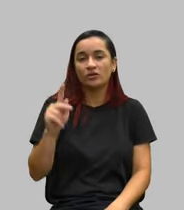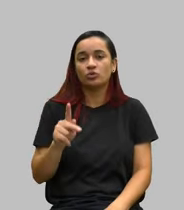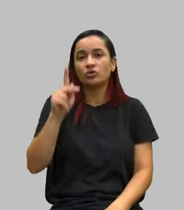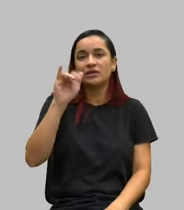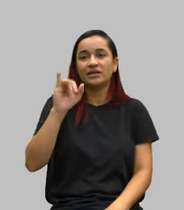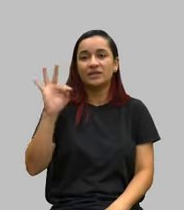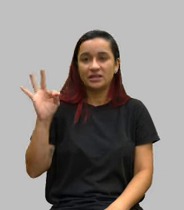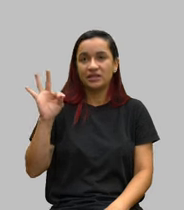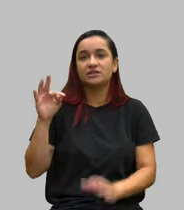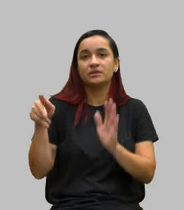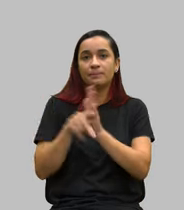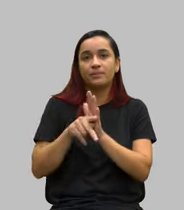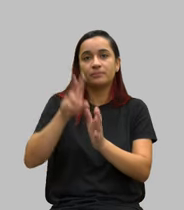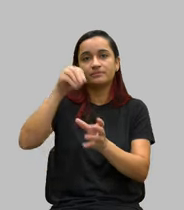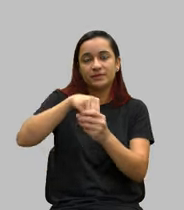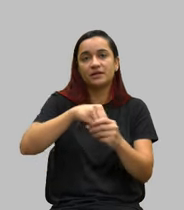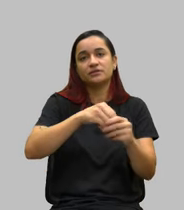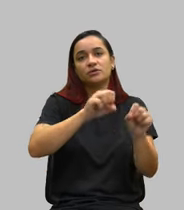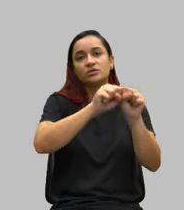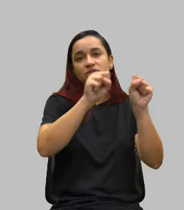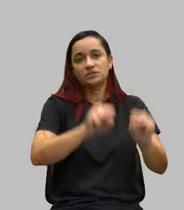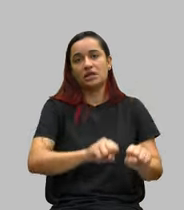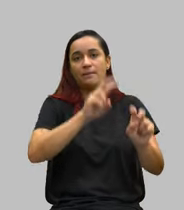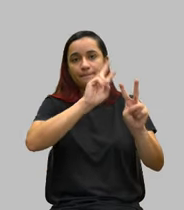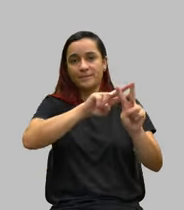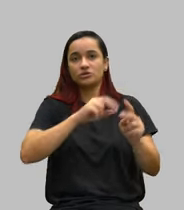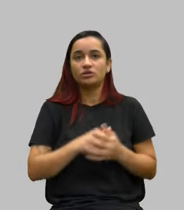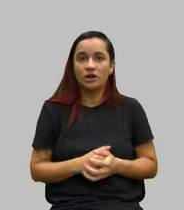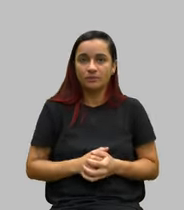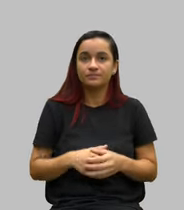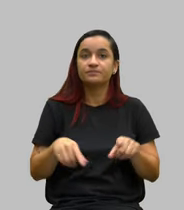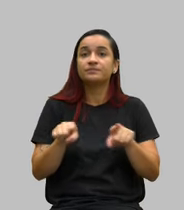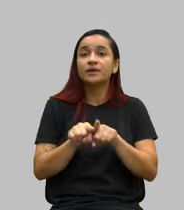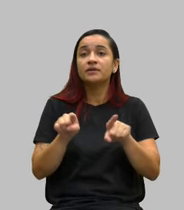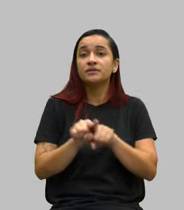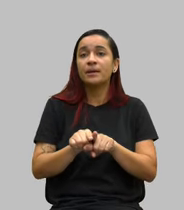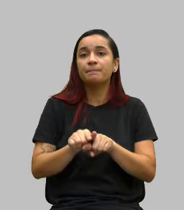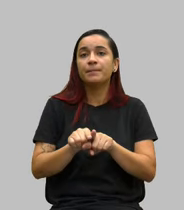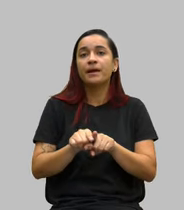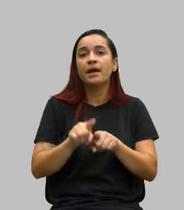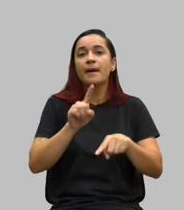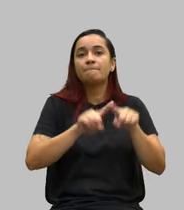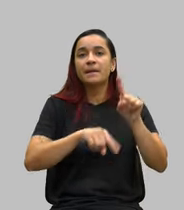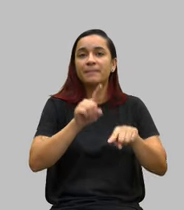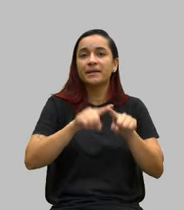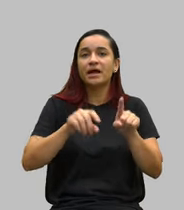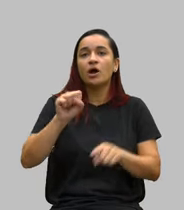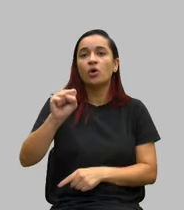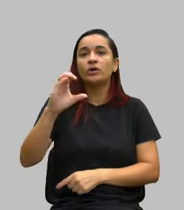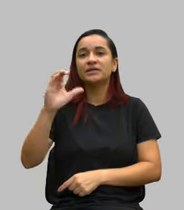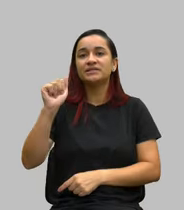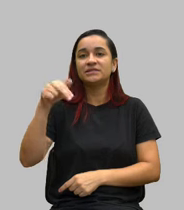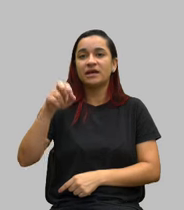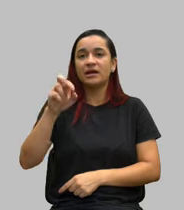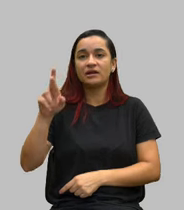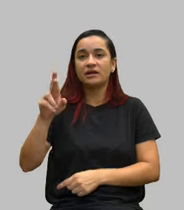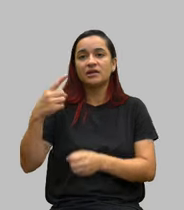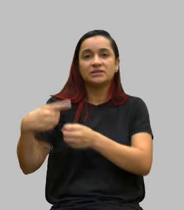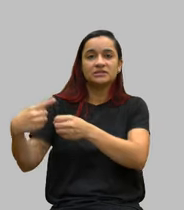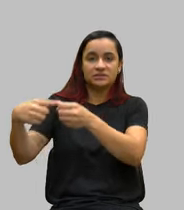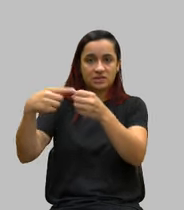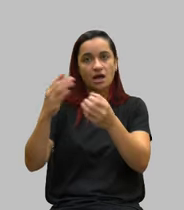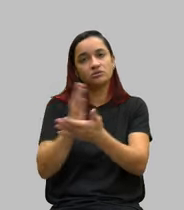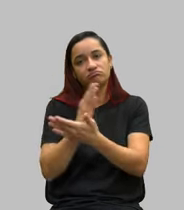as unidades prisionais foram aparelhos de scanner corporal também para unidade de São Jerônimo Santa Clara lind e Santa